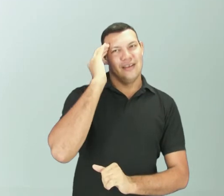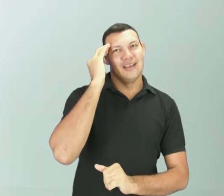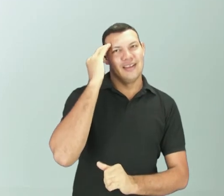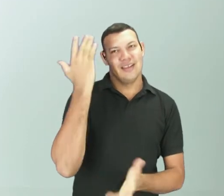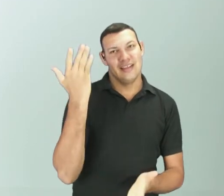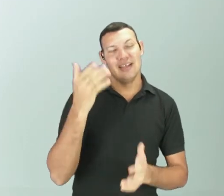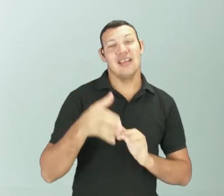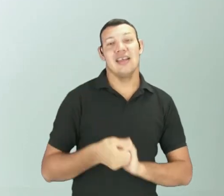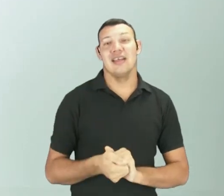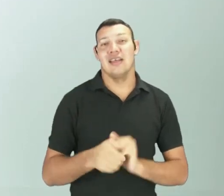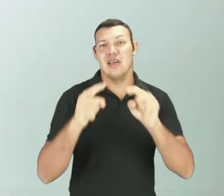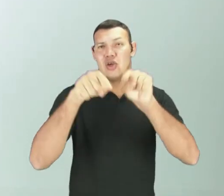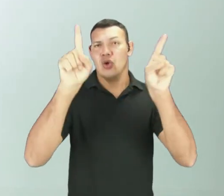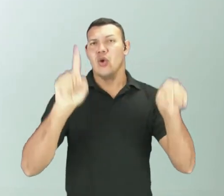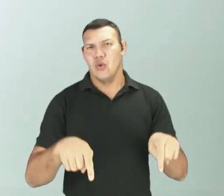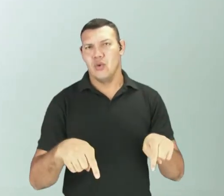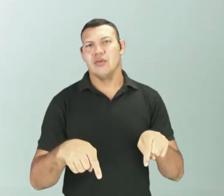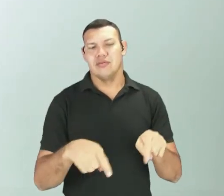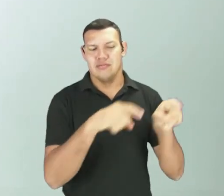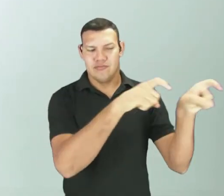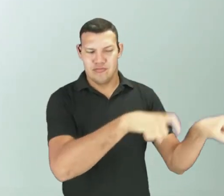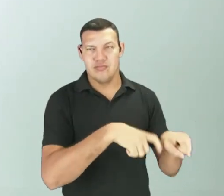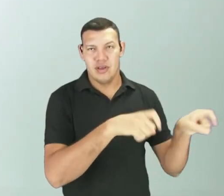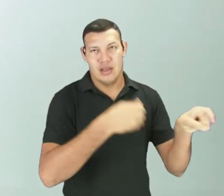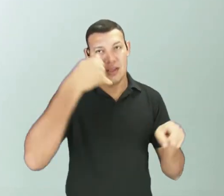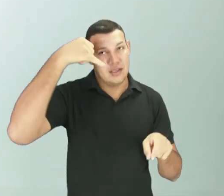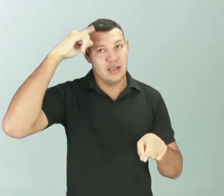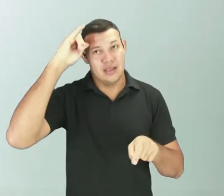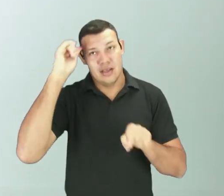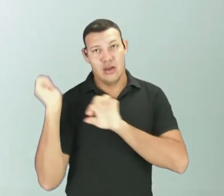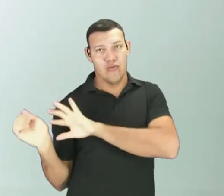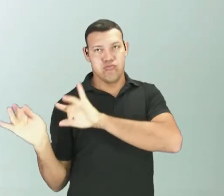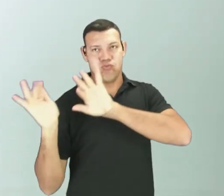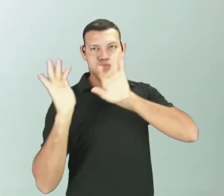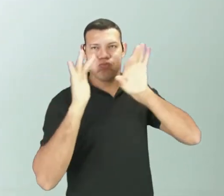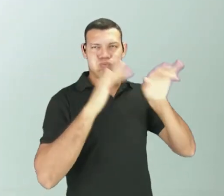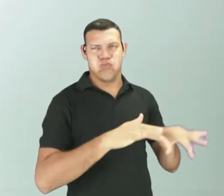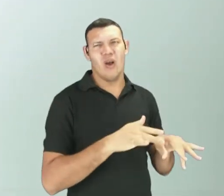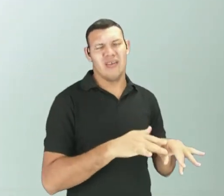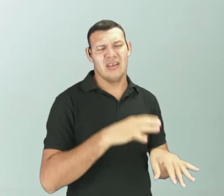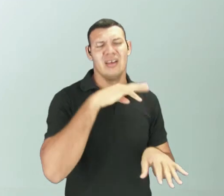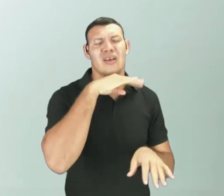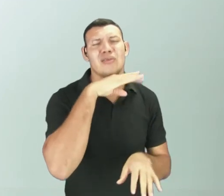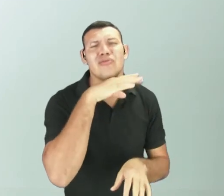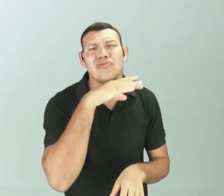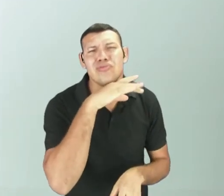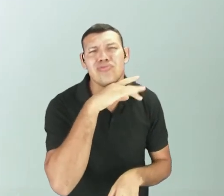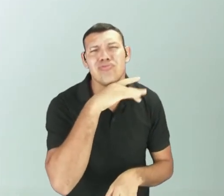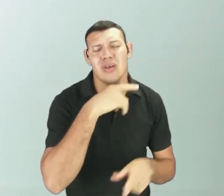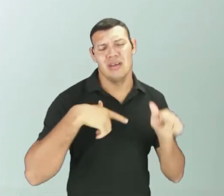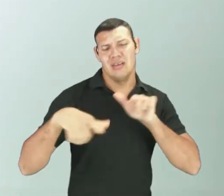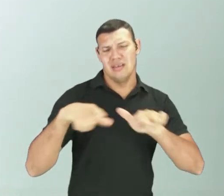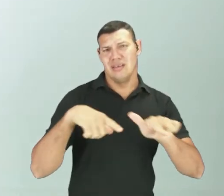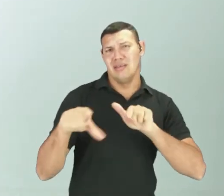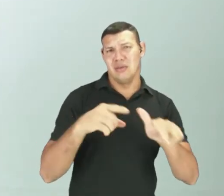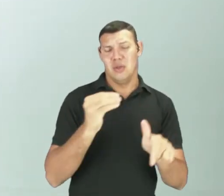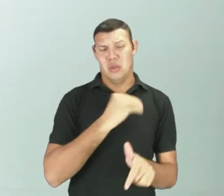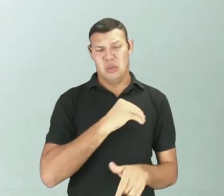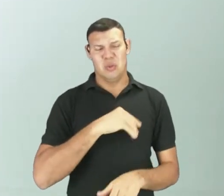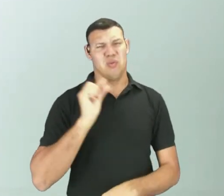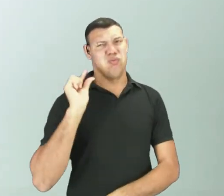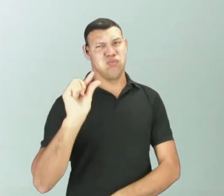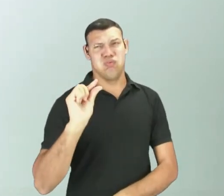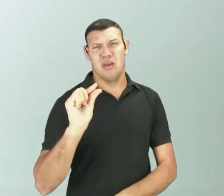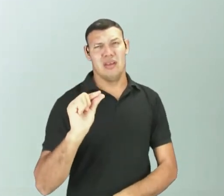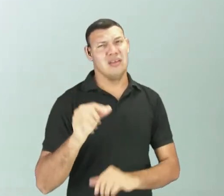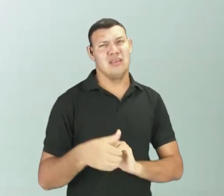Esses operários que vieram das fazendas para as fábricas, eles vão receber péssimas condições de trabalho, vão receber salários